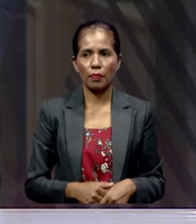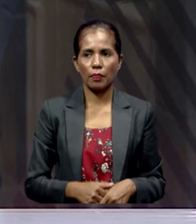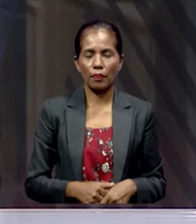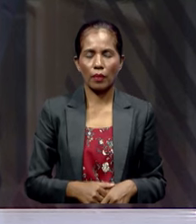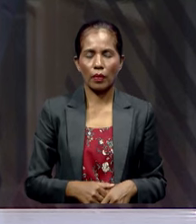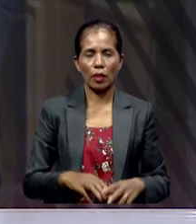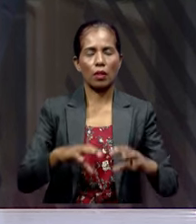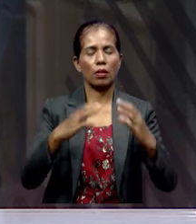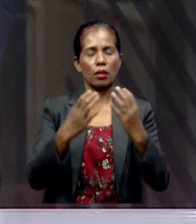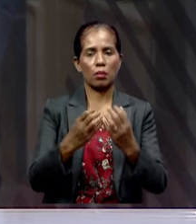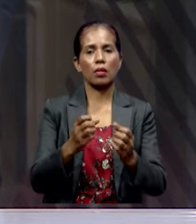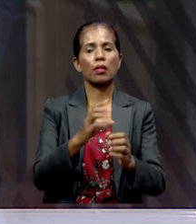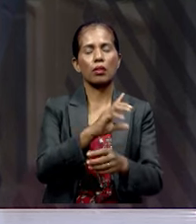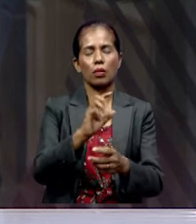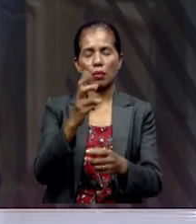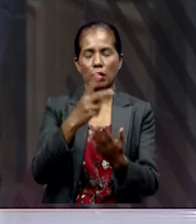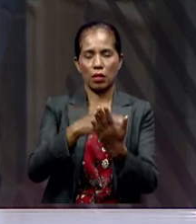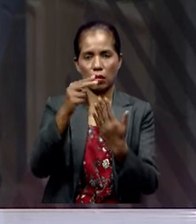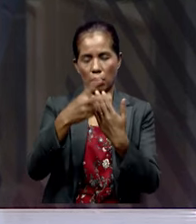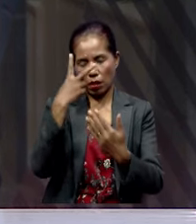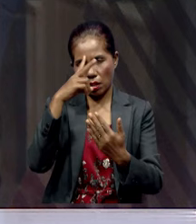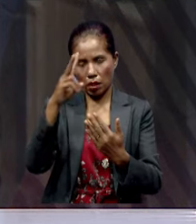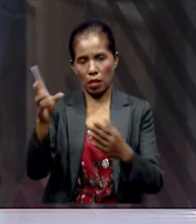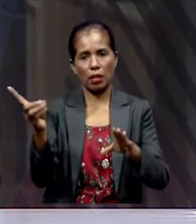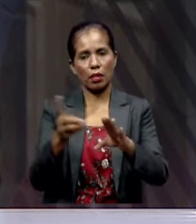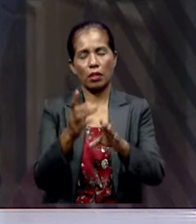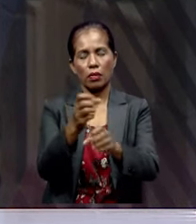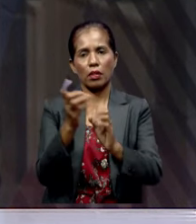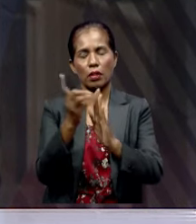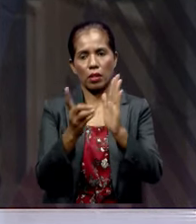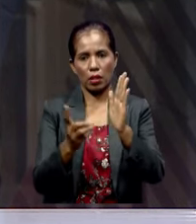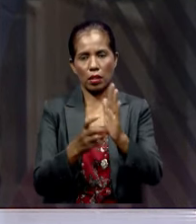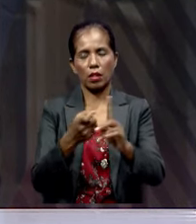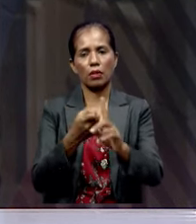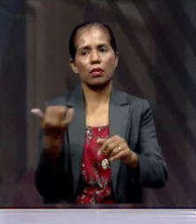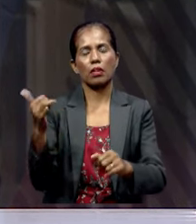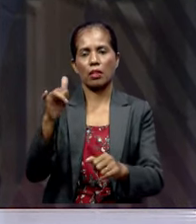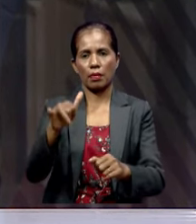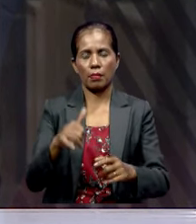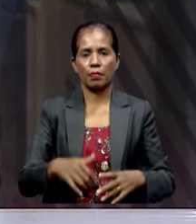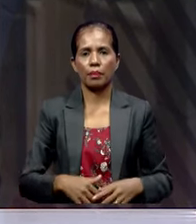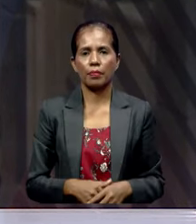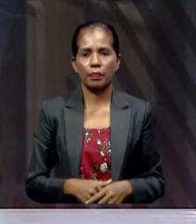Comitê 12 de novembro, o ralo verificação na validação de dados russos sobrevivente a Sira.